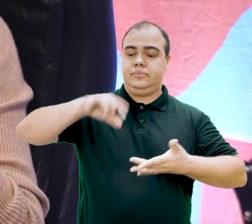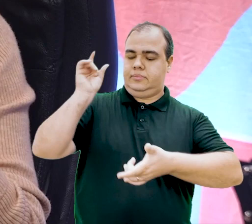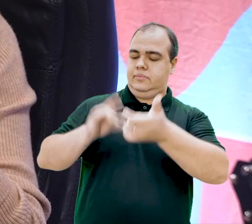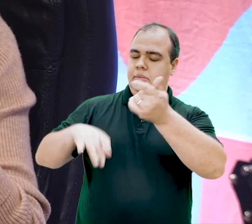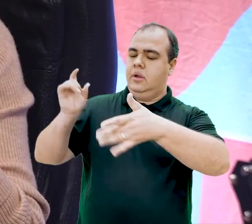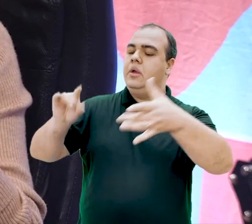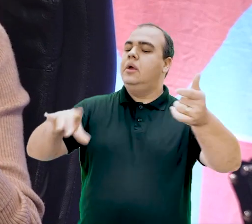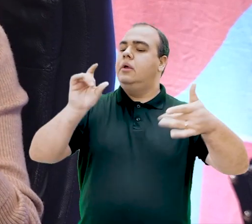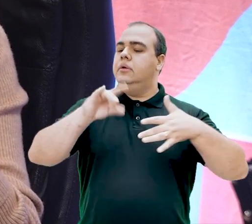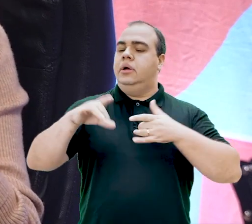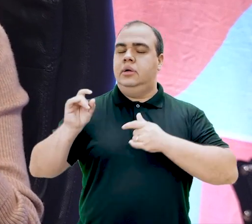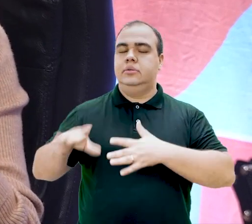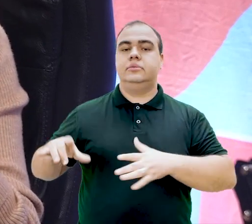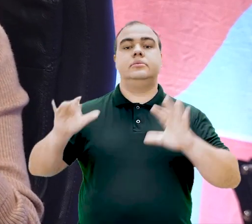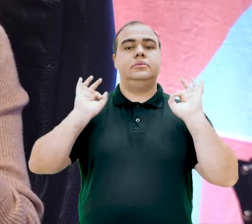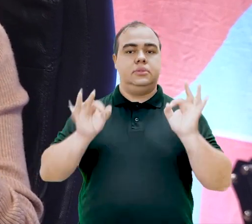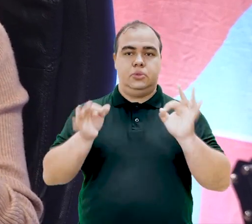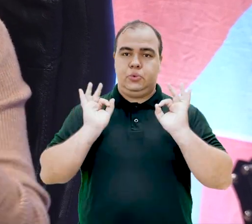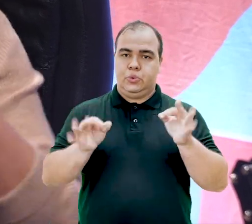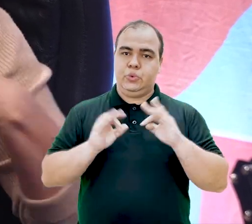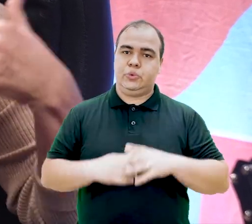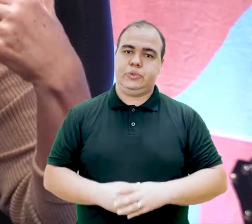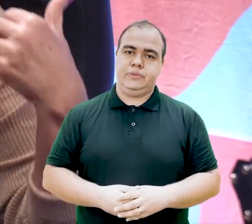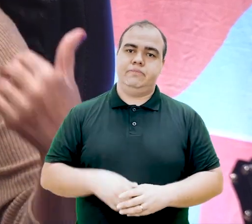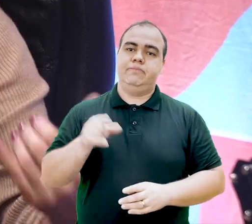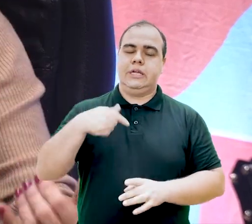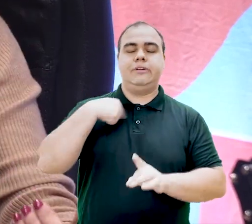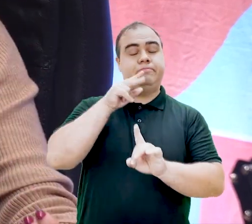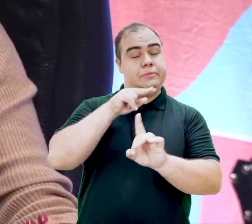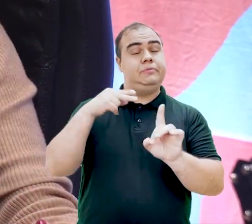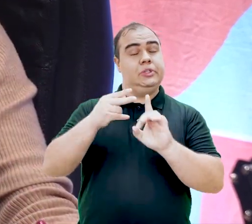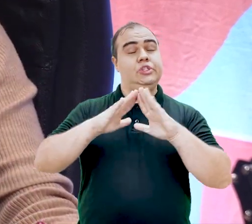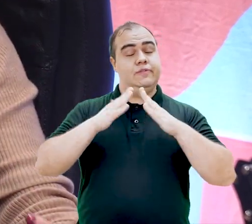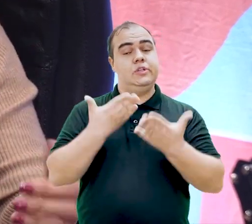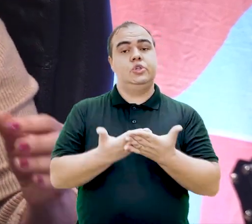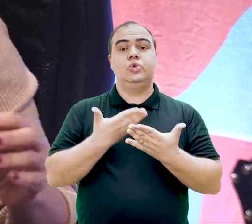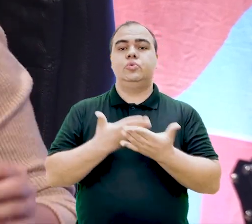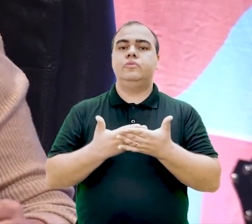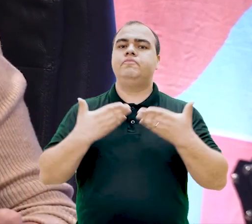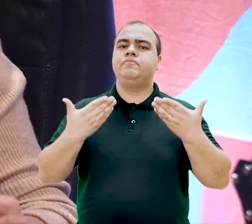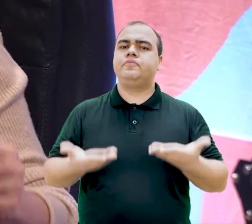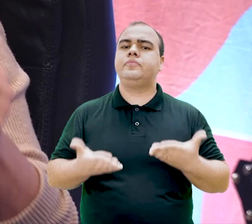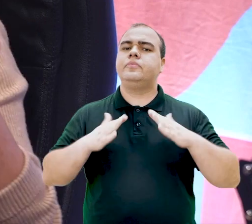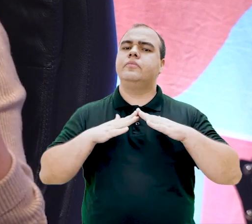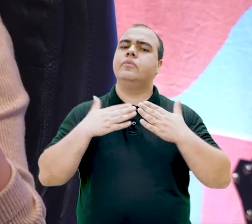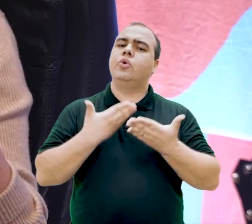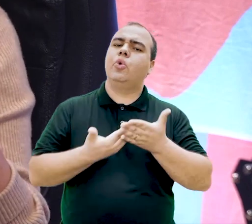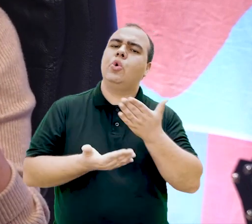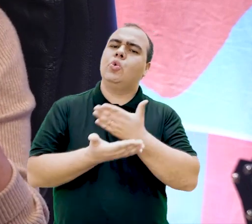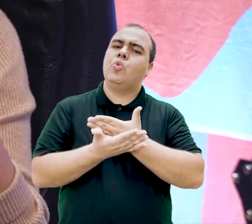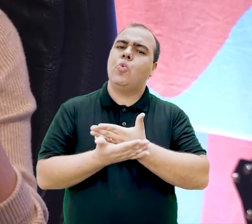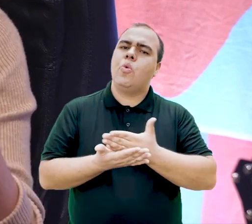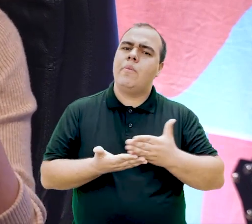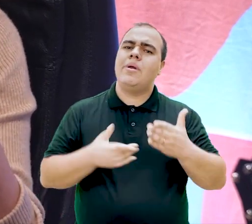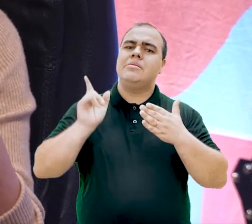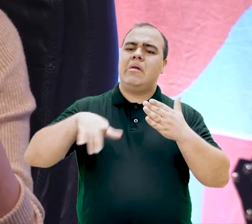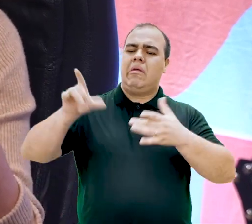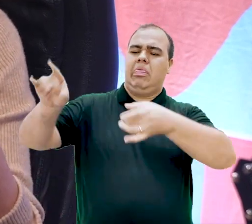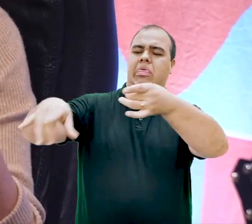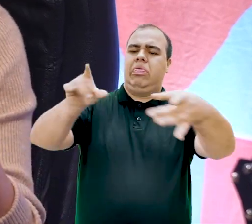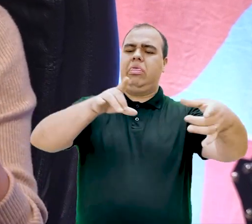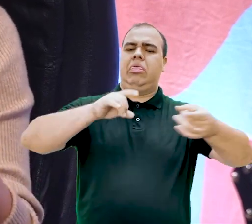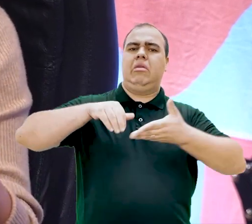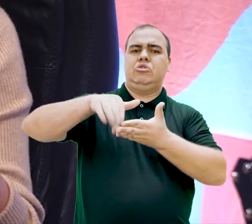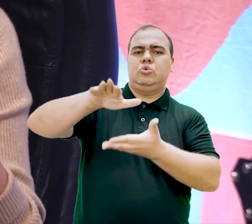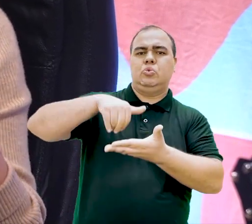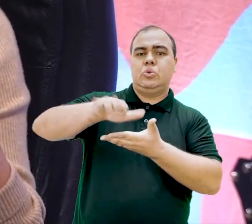gente doentio e horroroso a partir da escola a partir da escola então a escola inicialmente ela era um sistema de exclusão